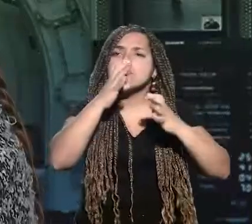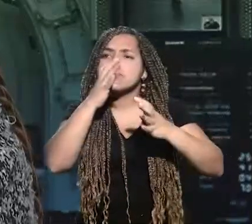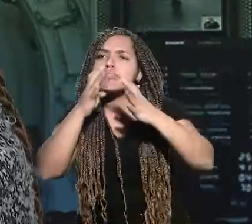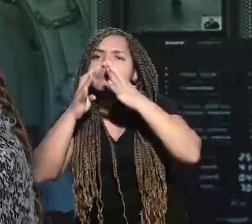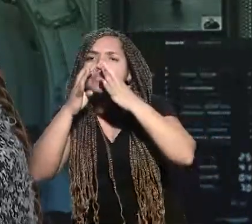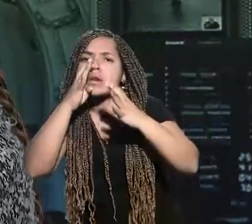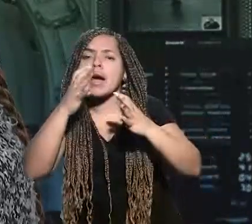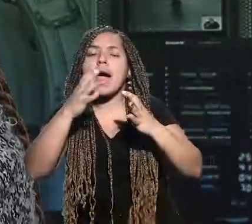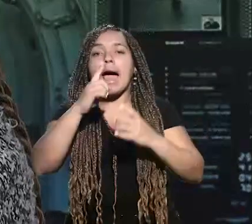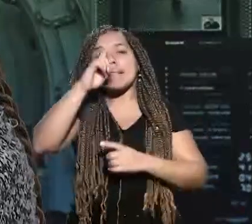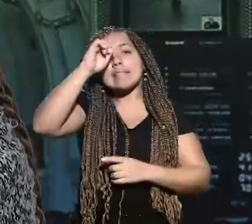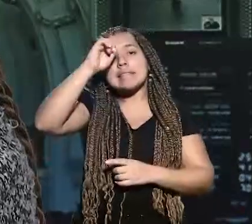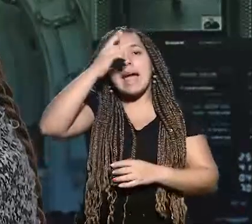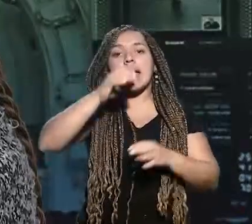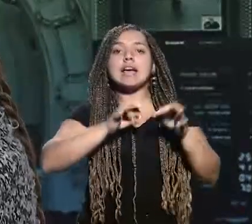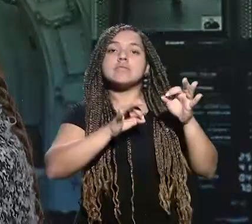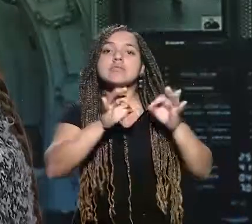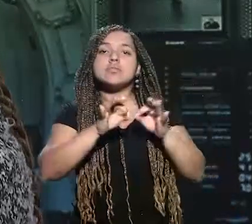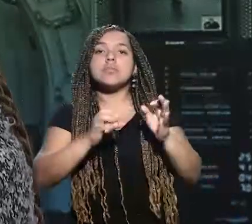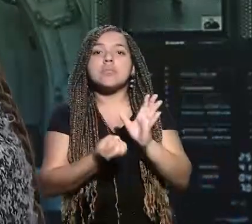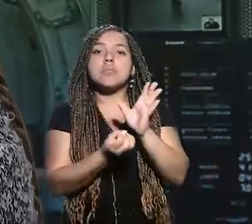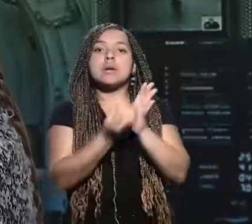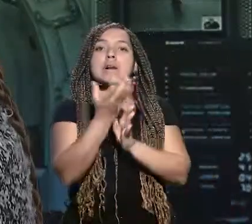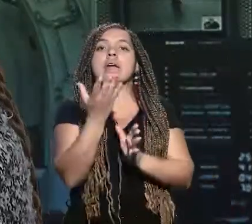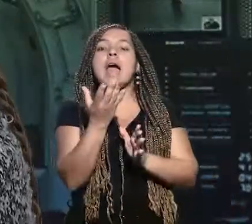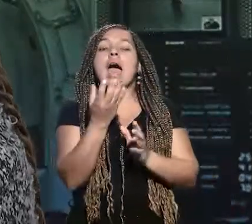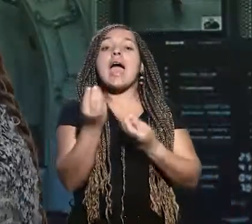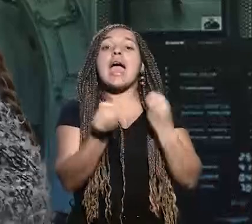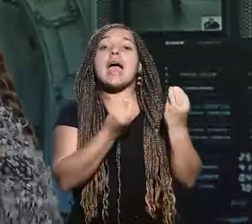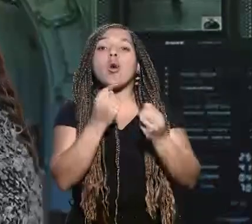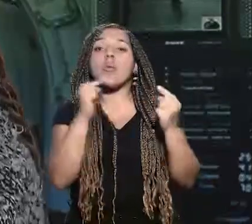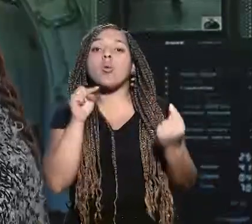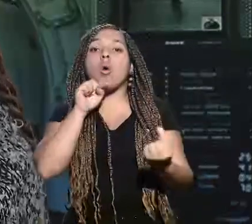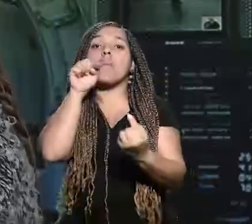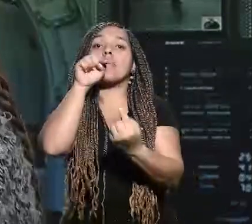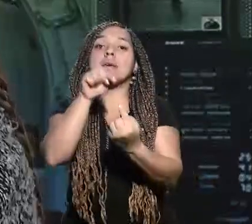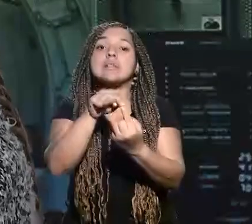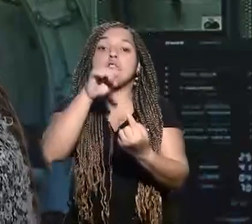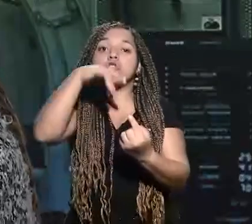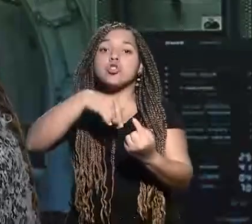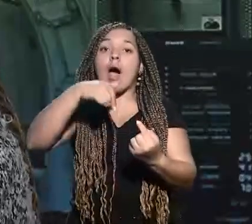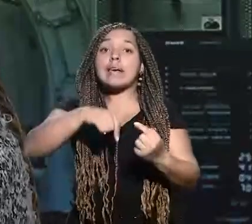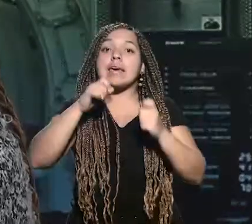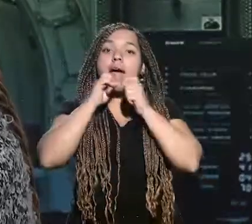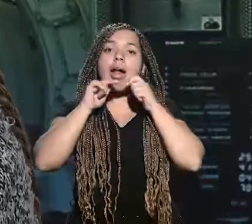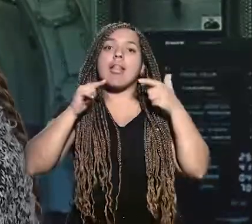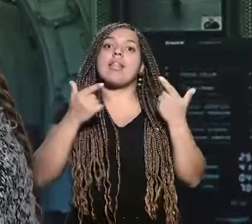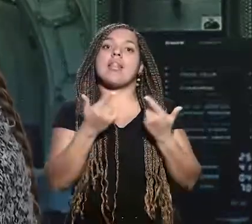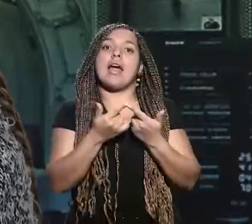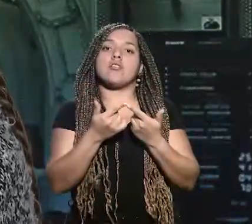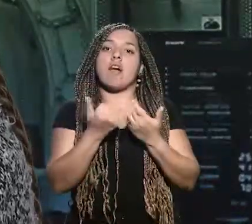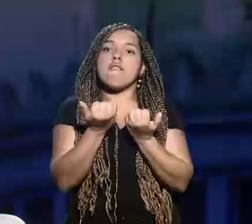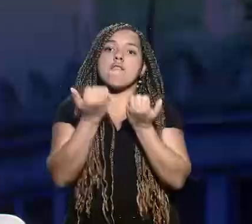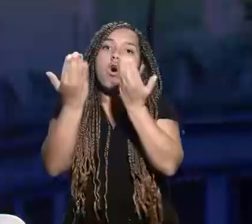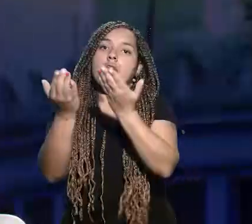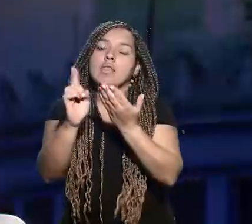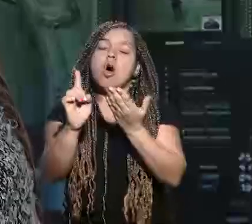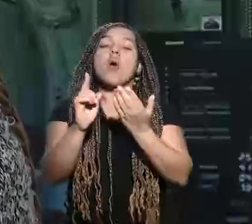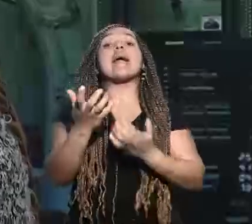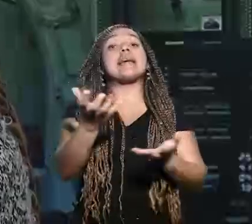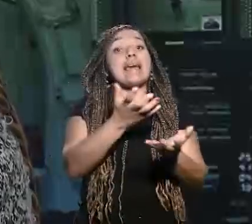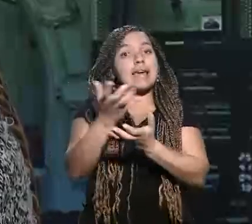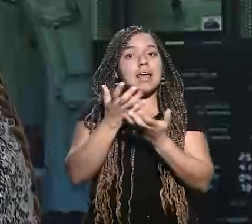Alerj. Então, a ideia de criar um projeto de resolução, é importante explicar, que se aplica somente à Assembleia Legislativa, né? mas a